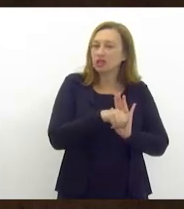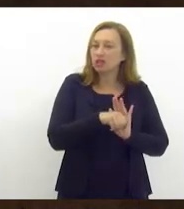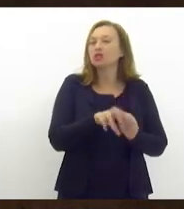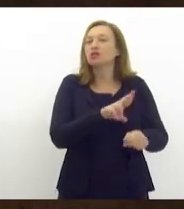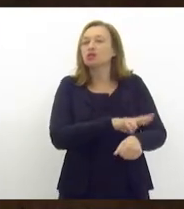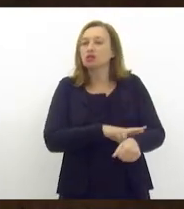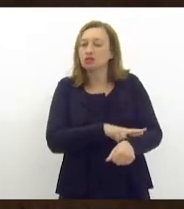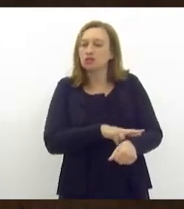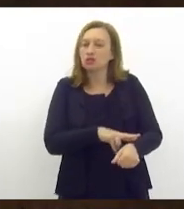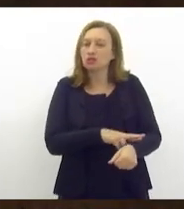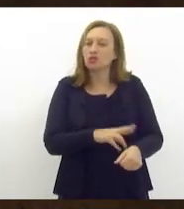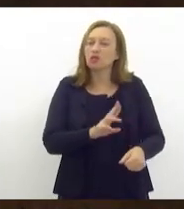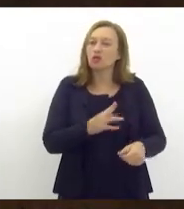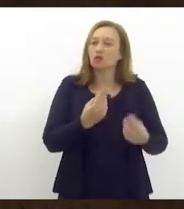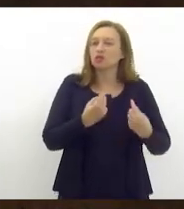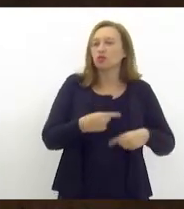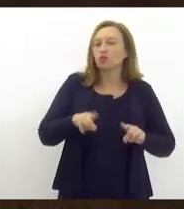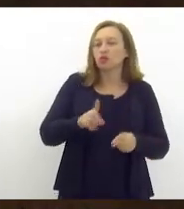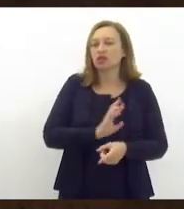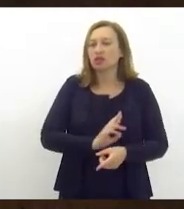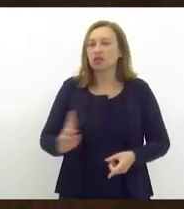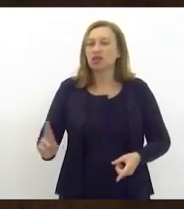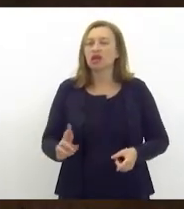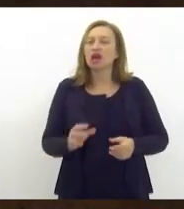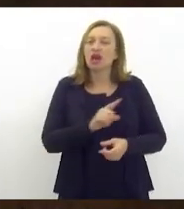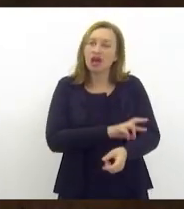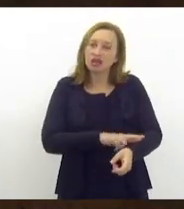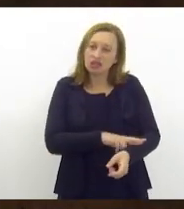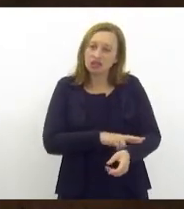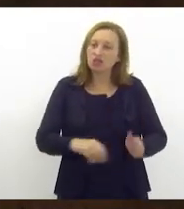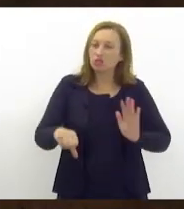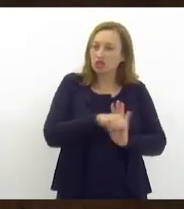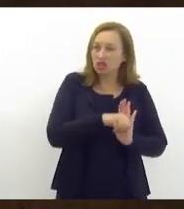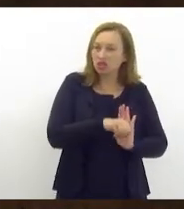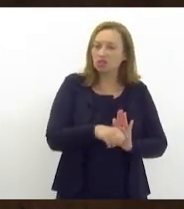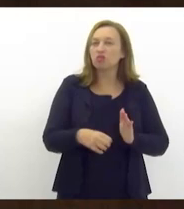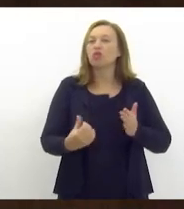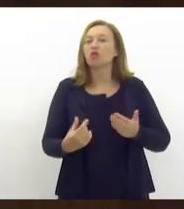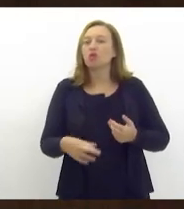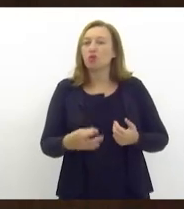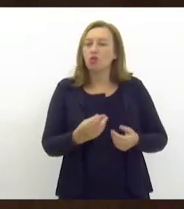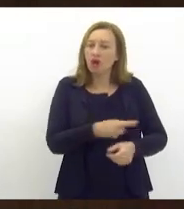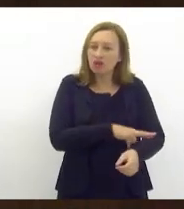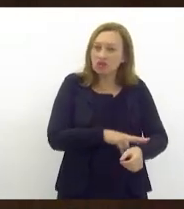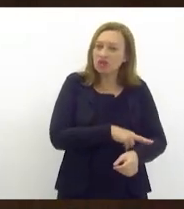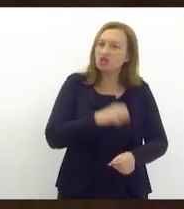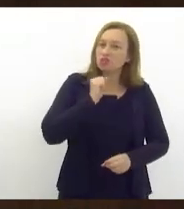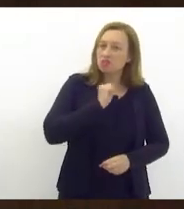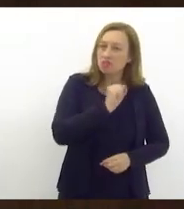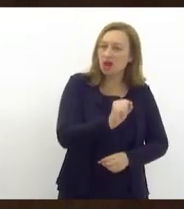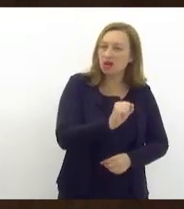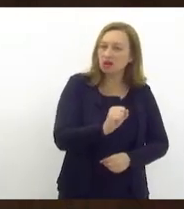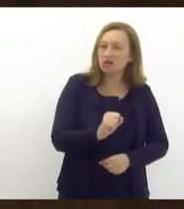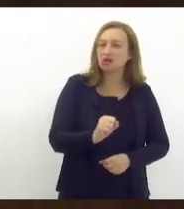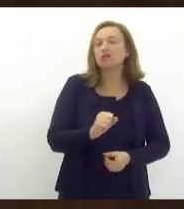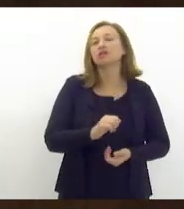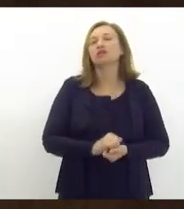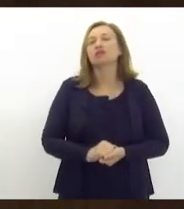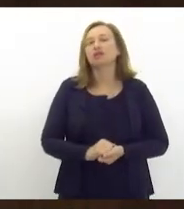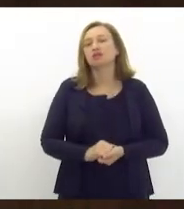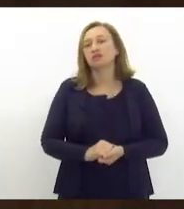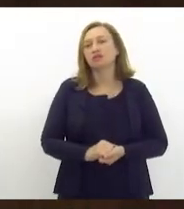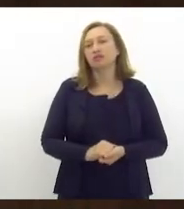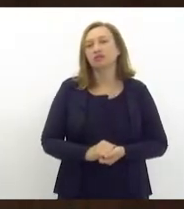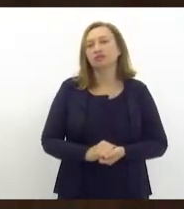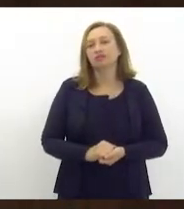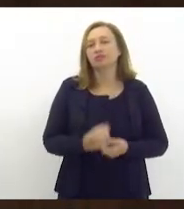delito racial, porque o racismo é crime, o racismo mata, o racismo tem uma lógica excludente